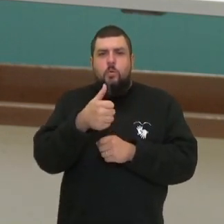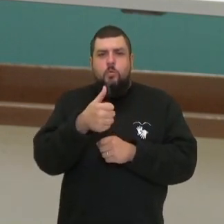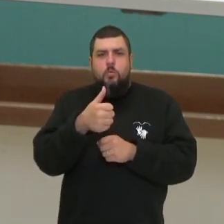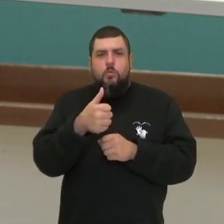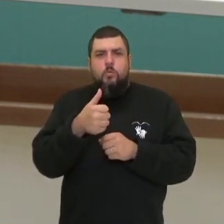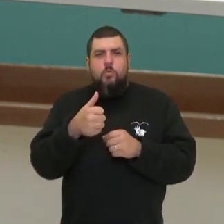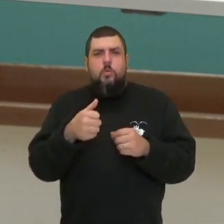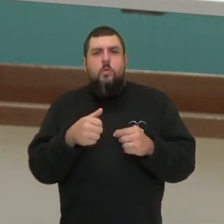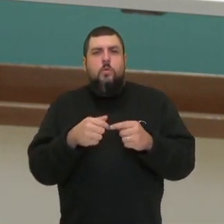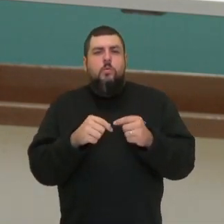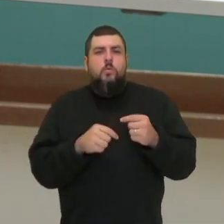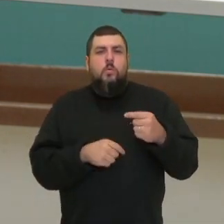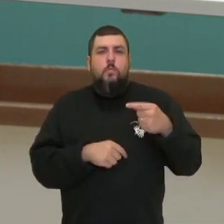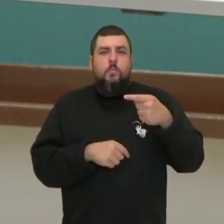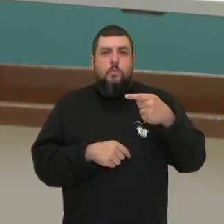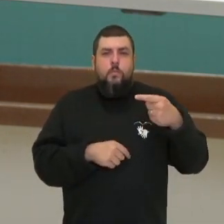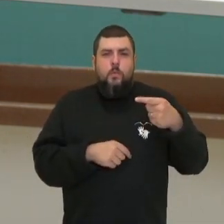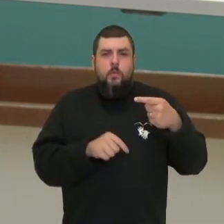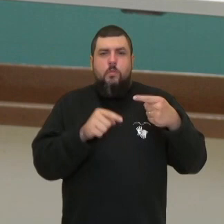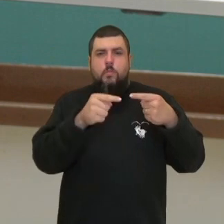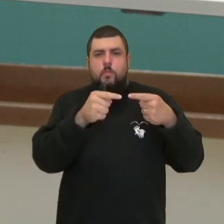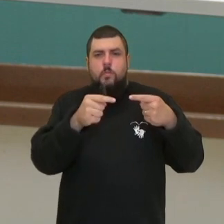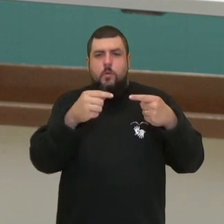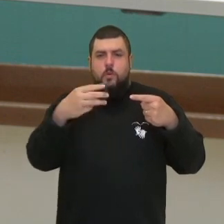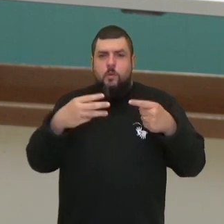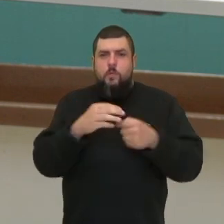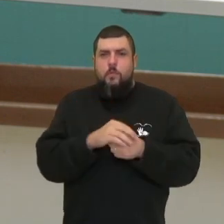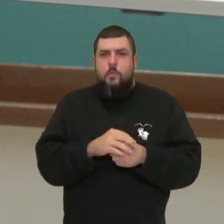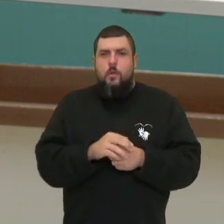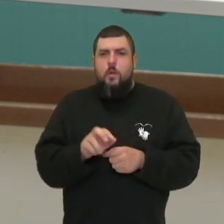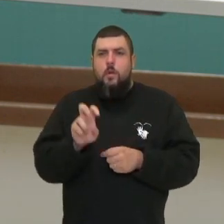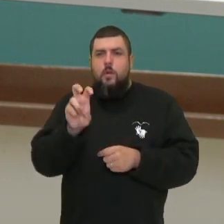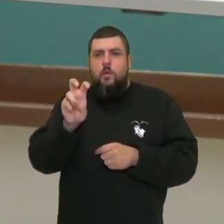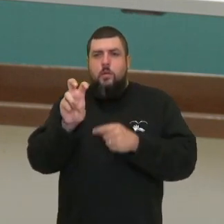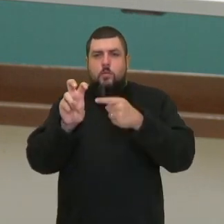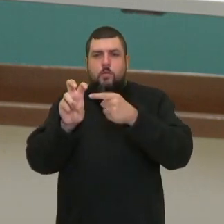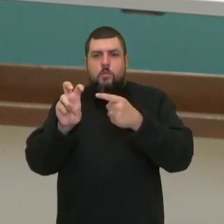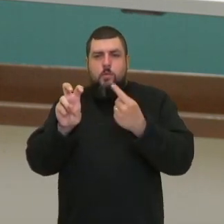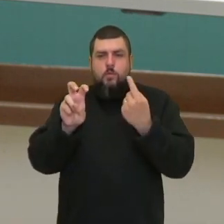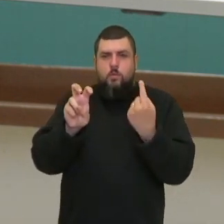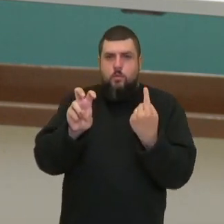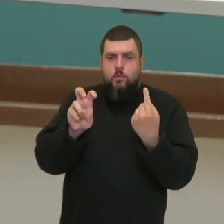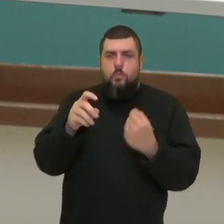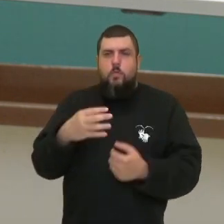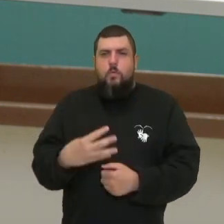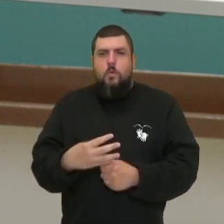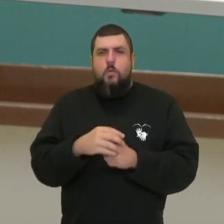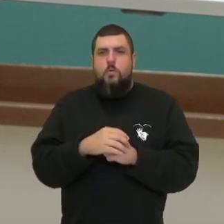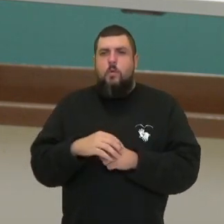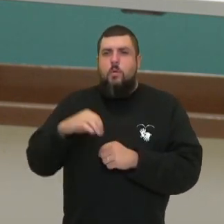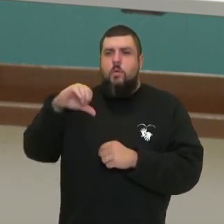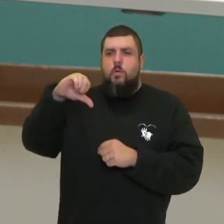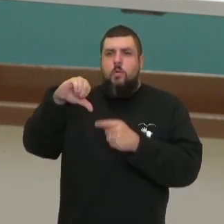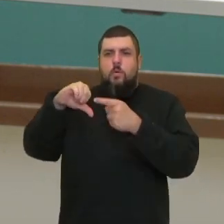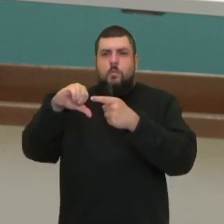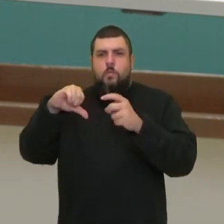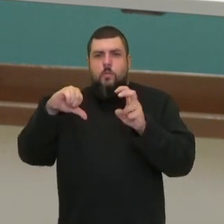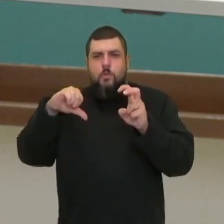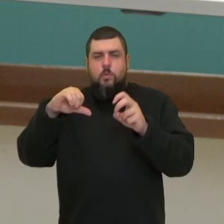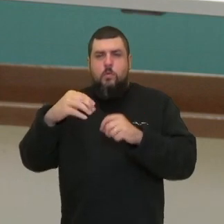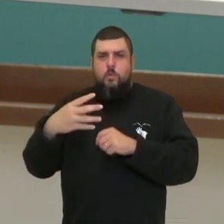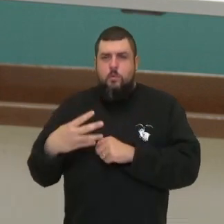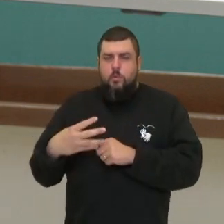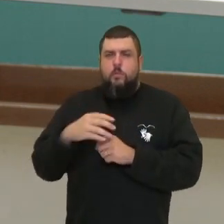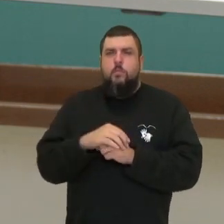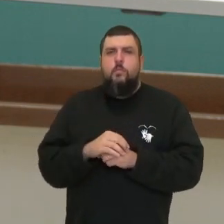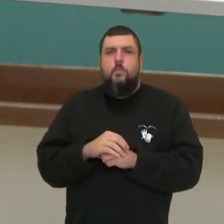3, 4. Se eu fizer 5 menos 1, 4. Se eu fizer 9 menos 5, 4. Se eu fizer 13 menos